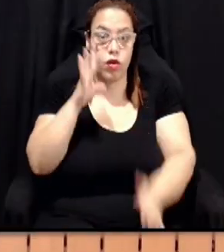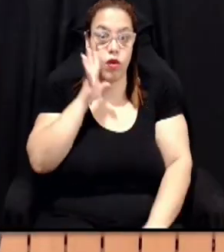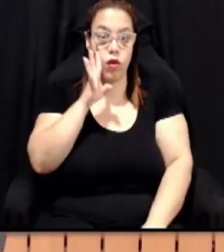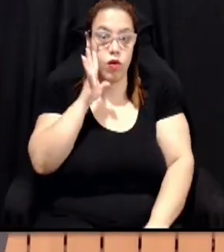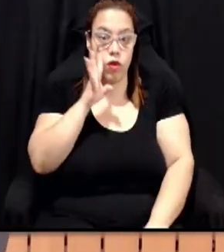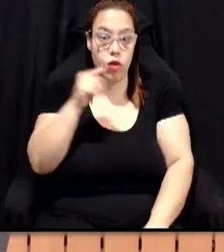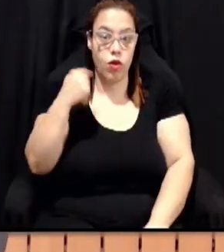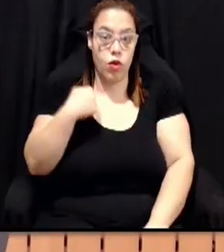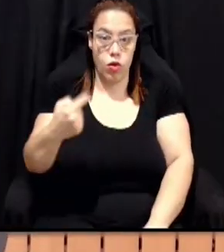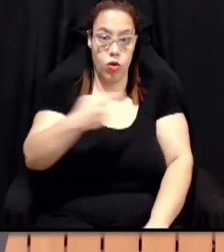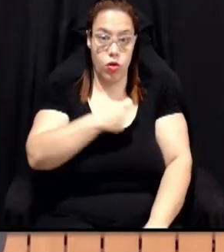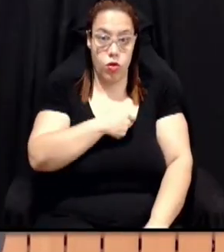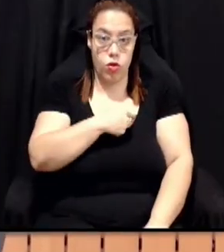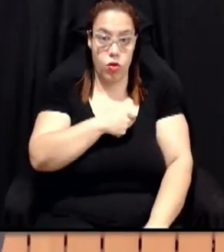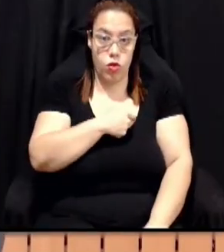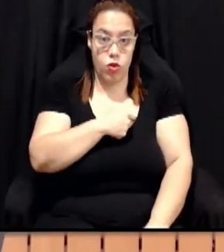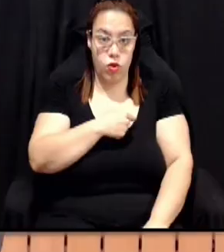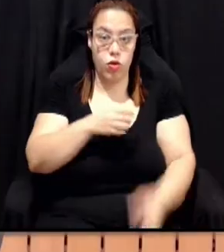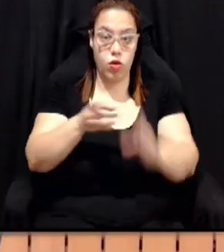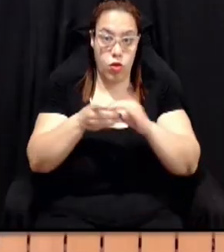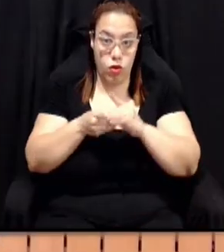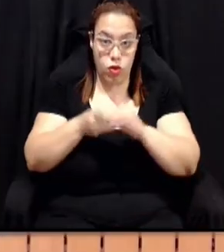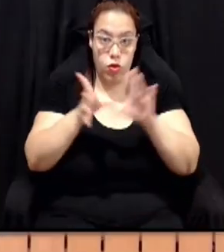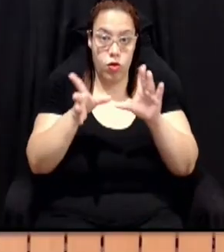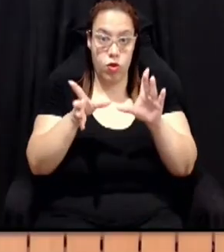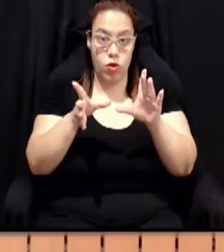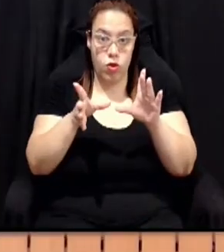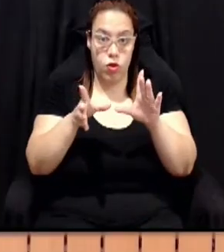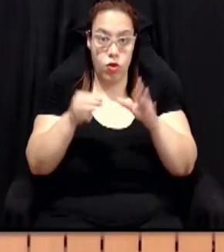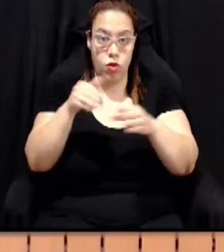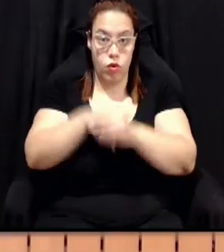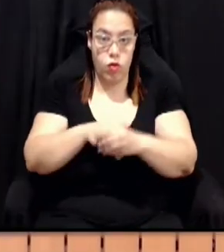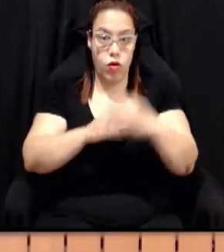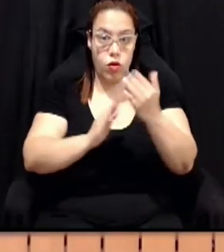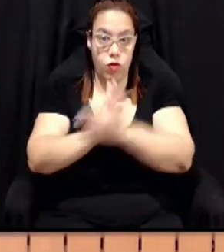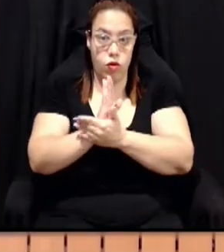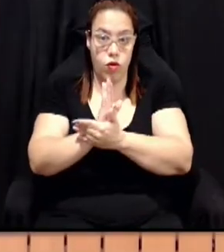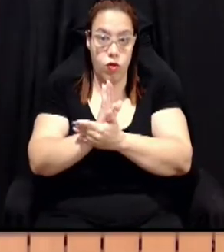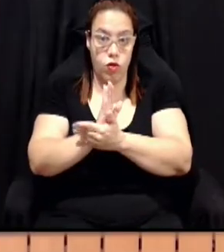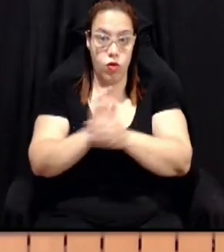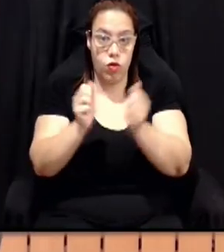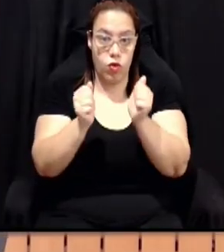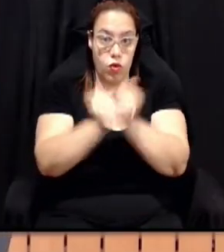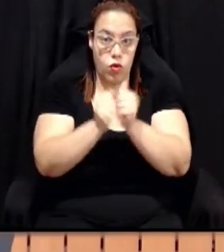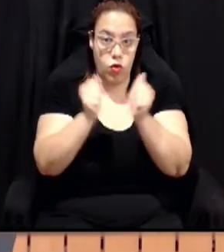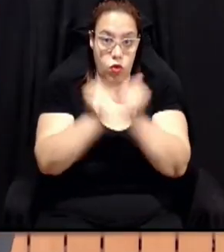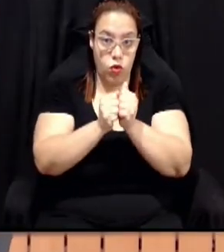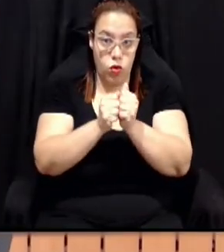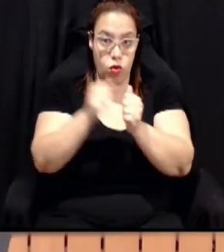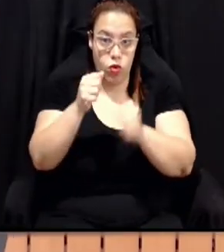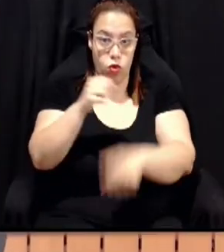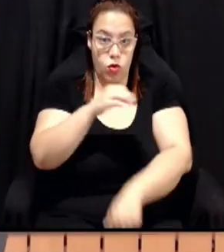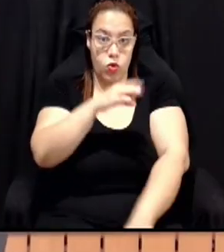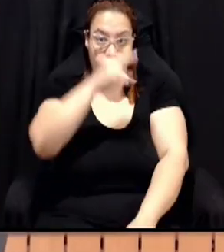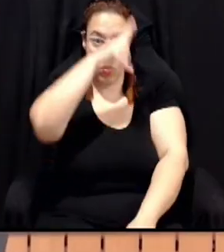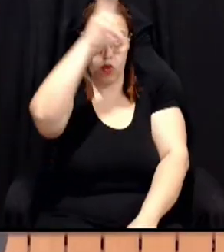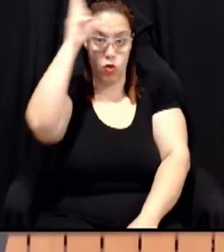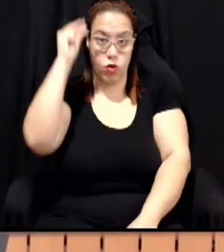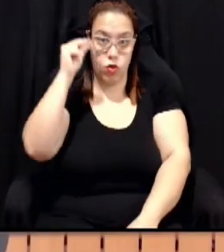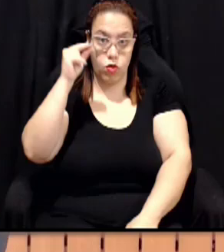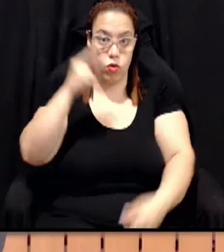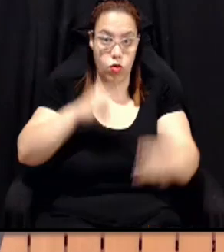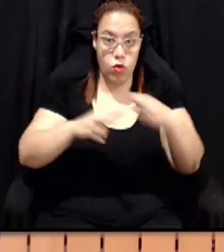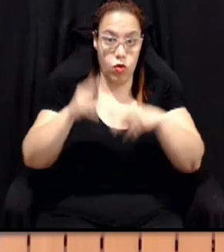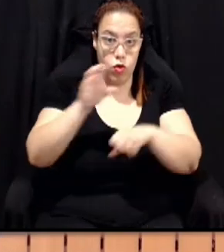sistema democrático. Eu voto favorável, junto com o prefeito, junto com a visão da Comissão de